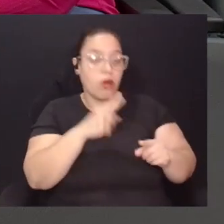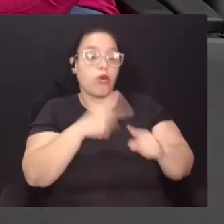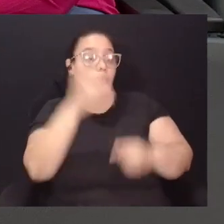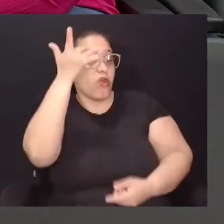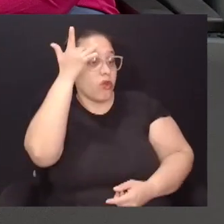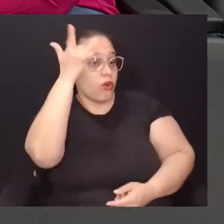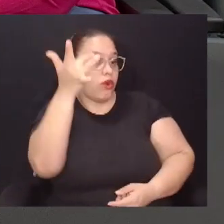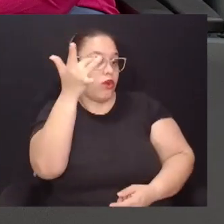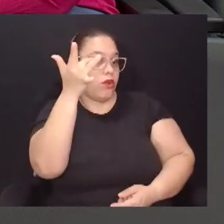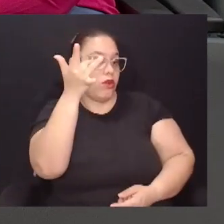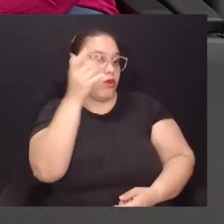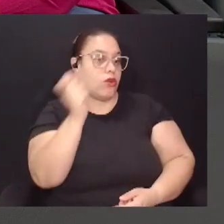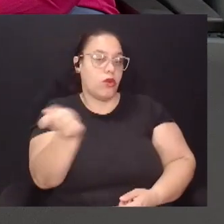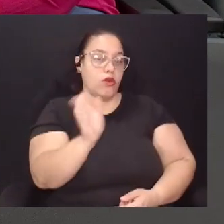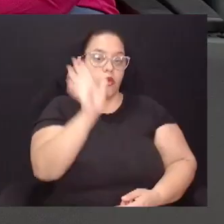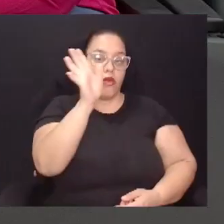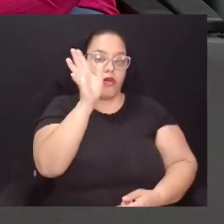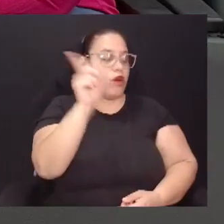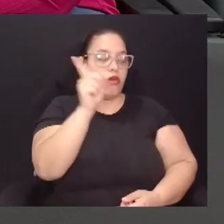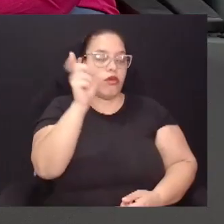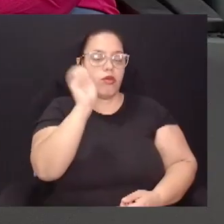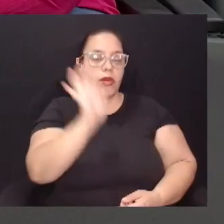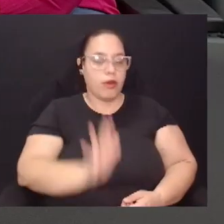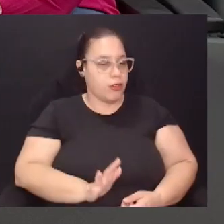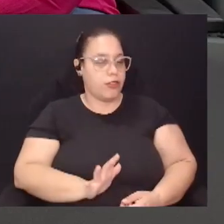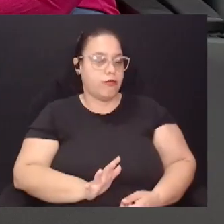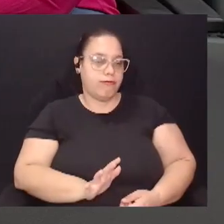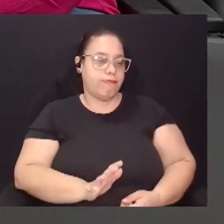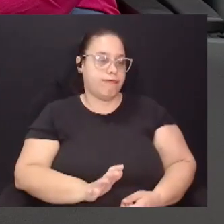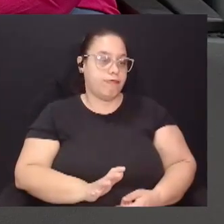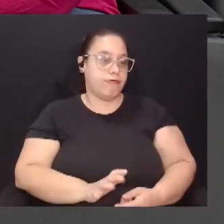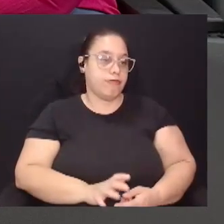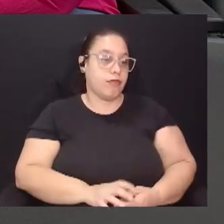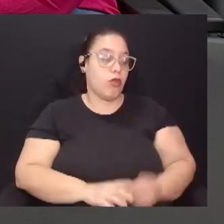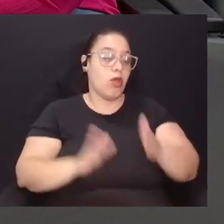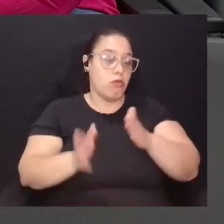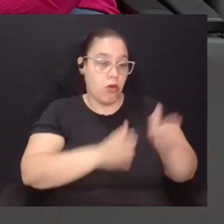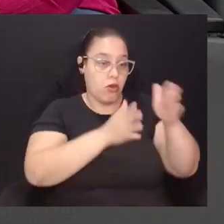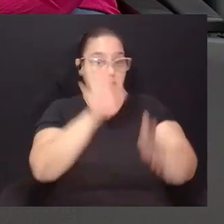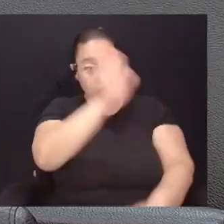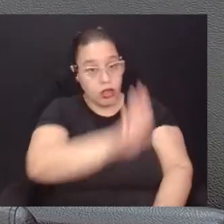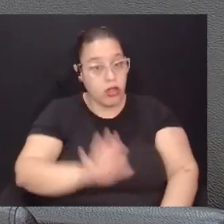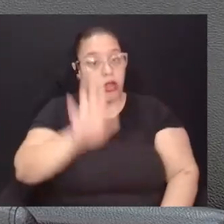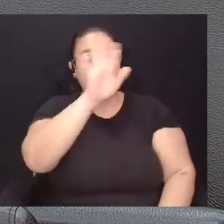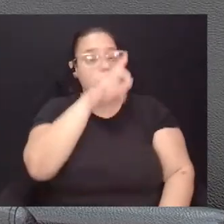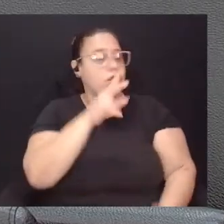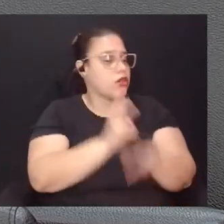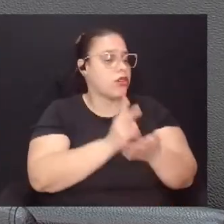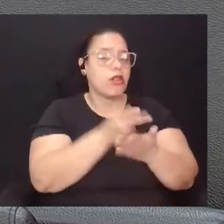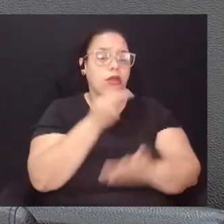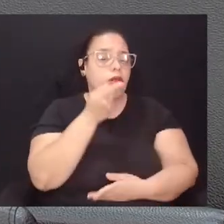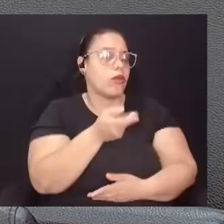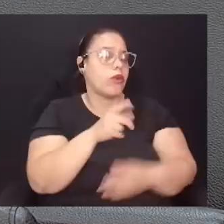porque isso ia facilitar o acesso ao medicamento, porque a gente tem uma produção nacional. Então, a gente